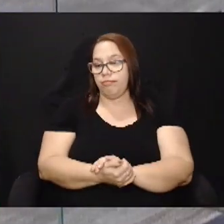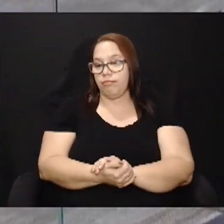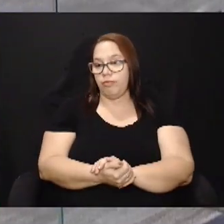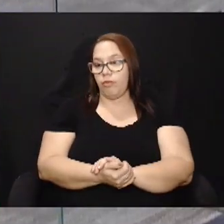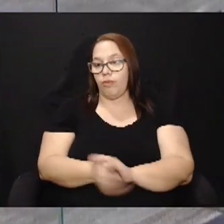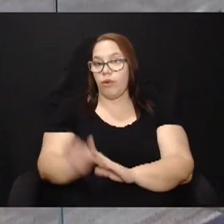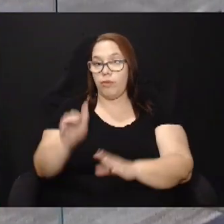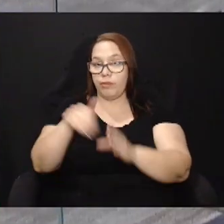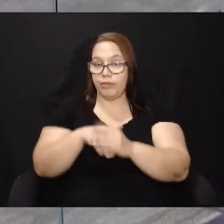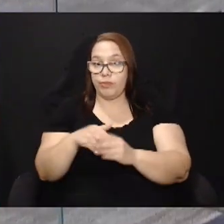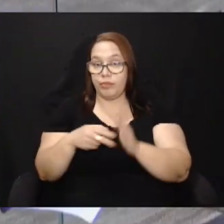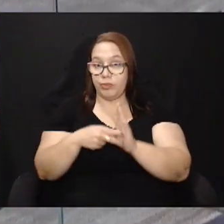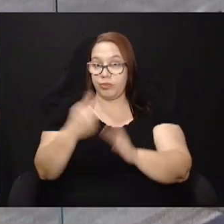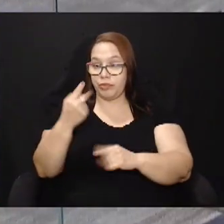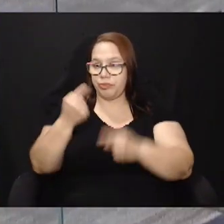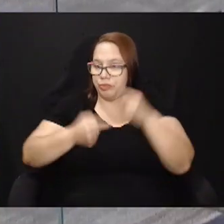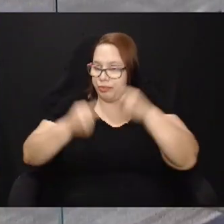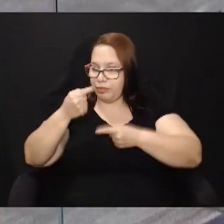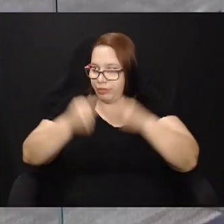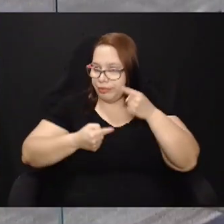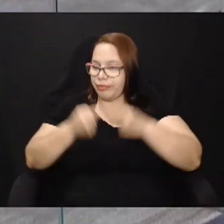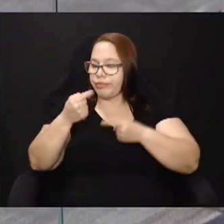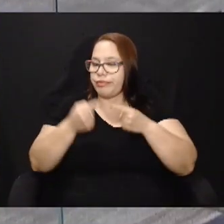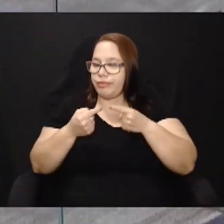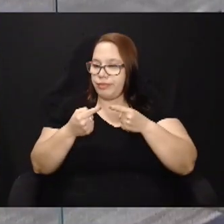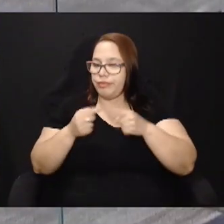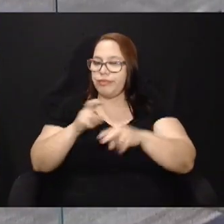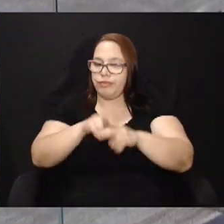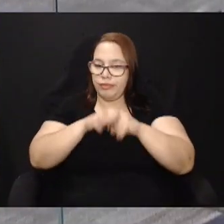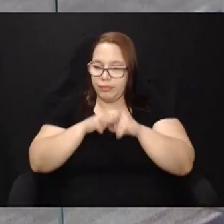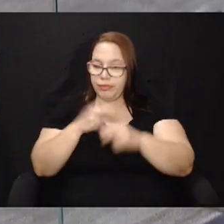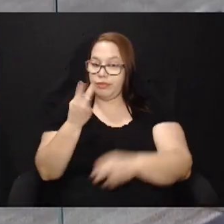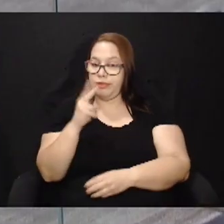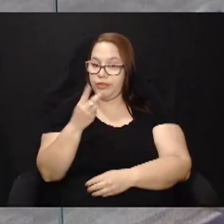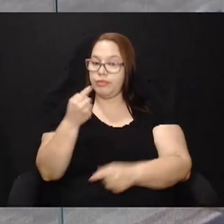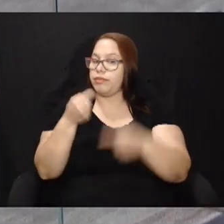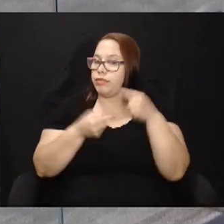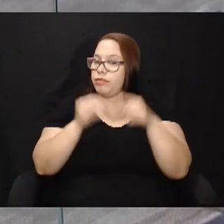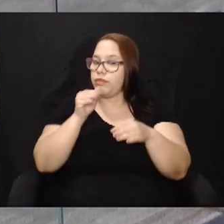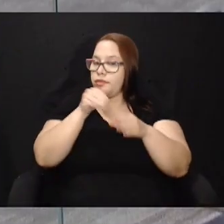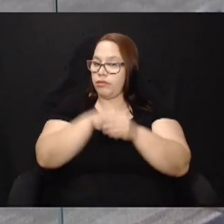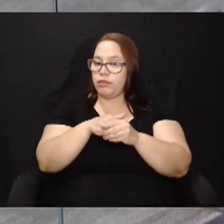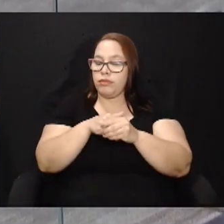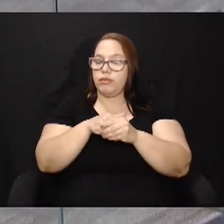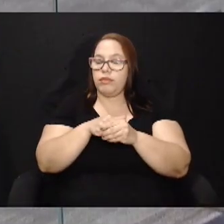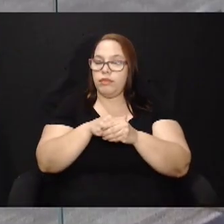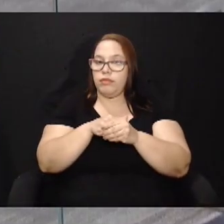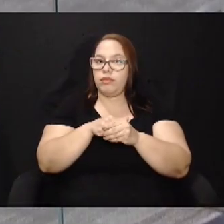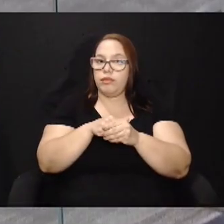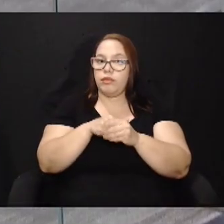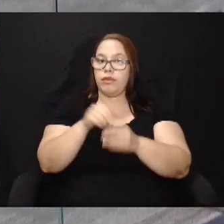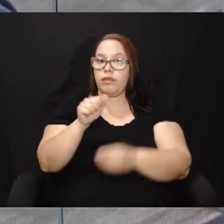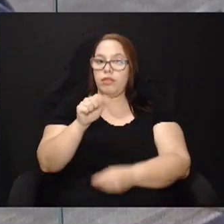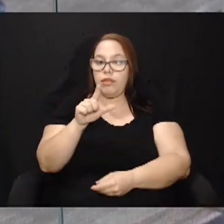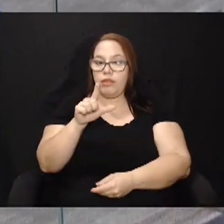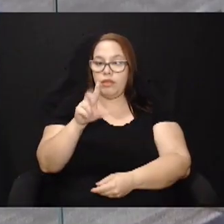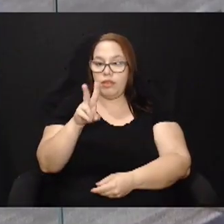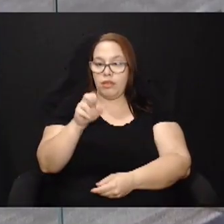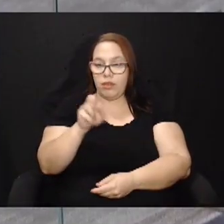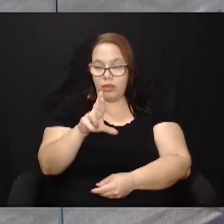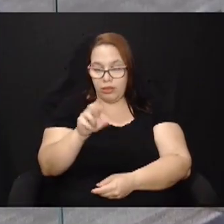segunda discussão, portanto, segunda discussão e votação que obtém alvará de execução